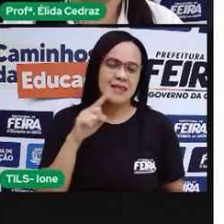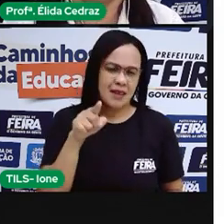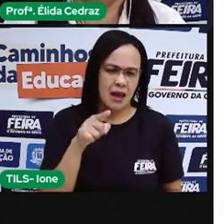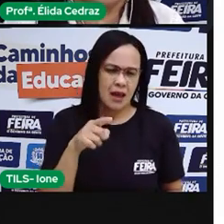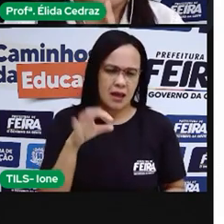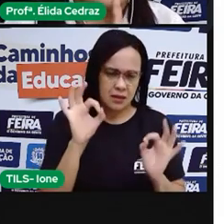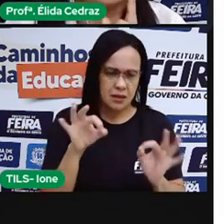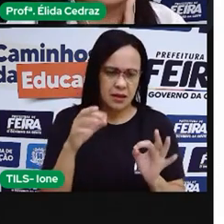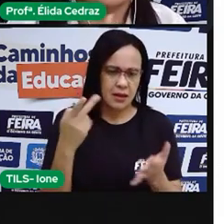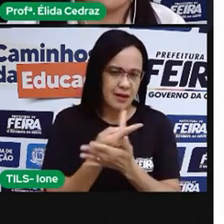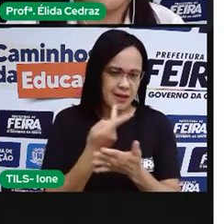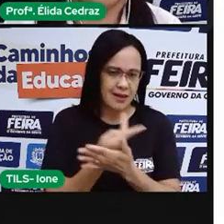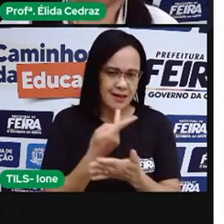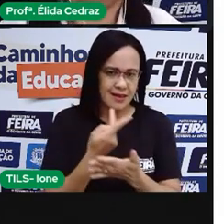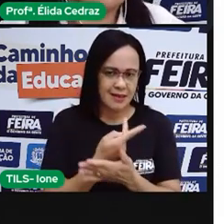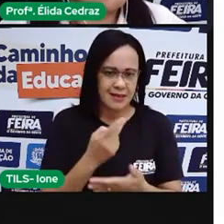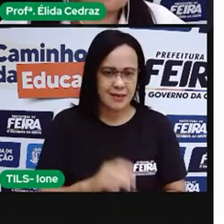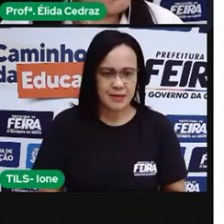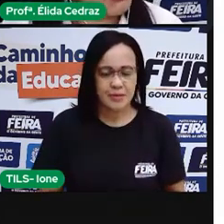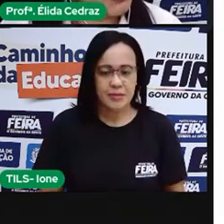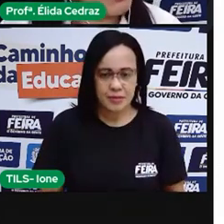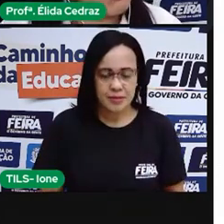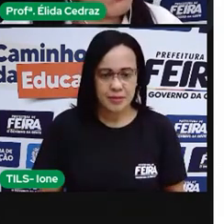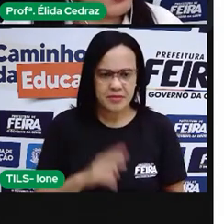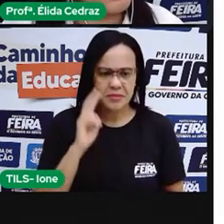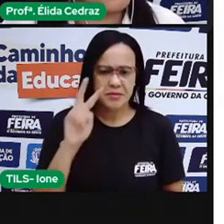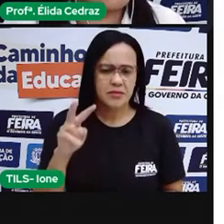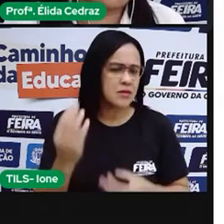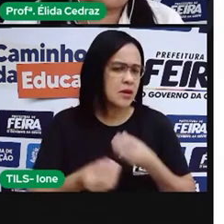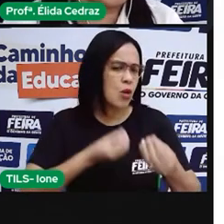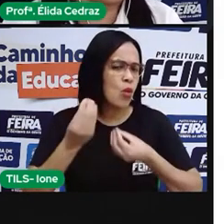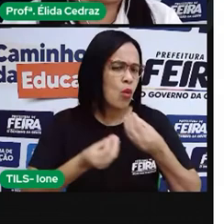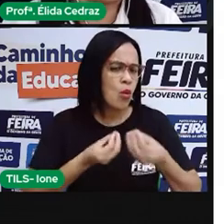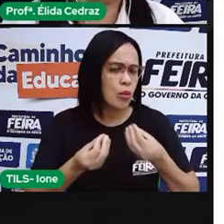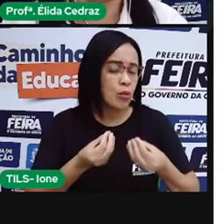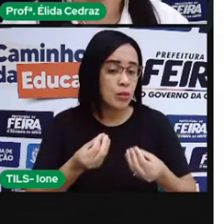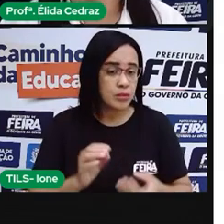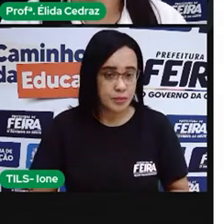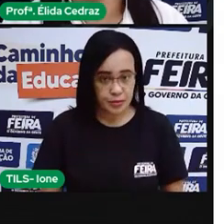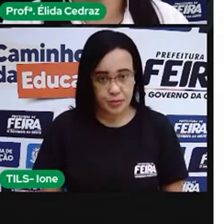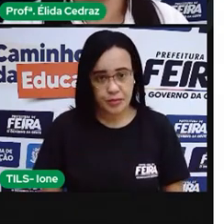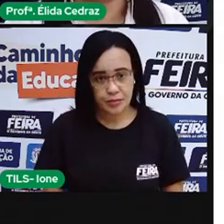passagem e se. Vamos ver como é que fica? Olha só.